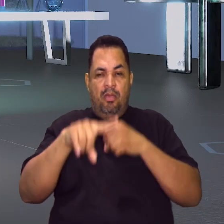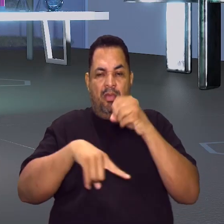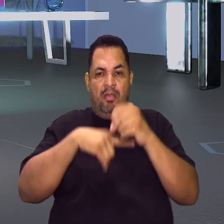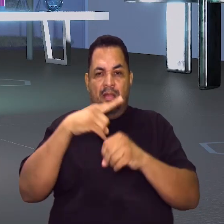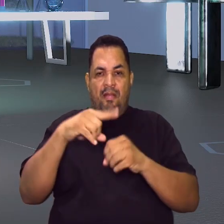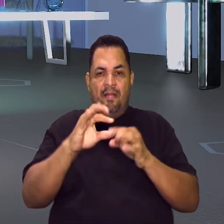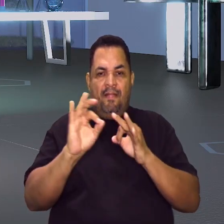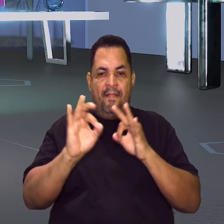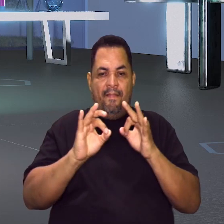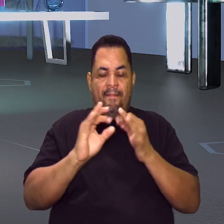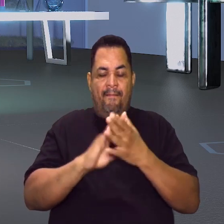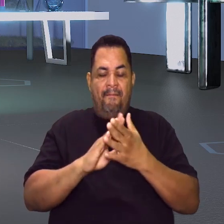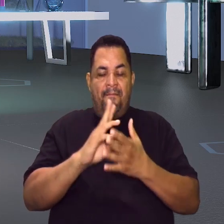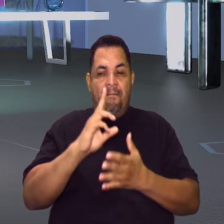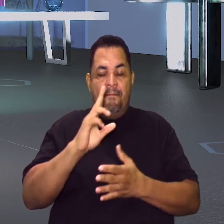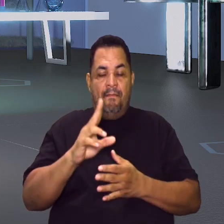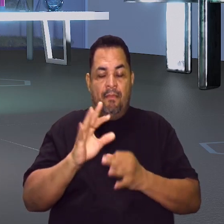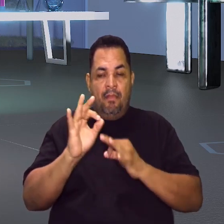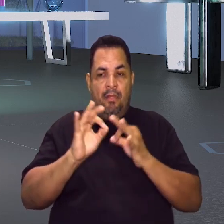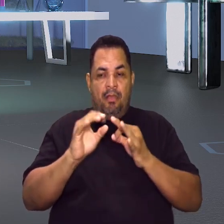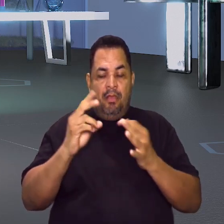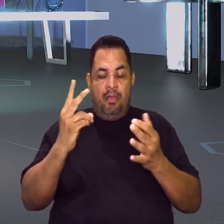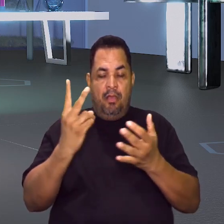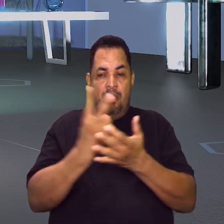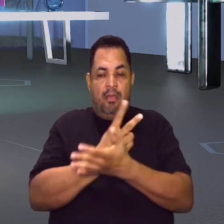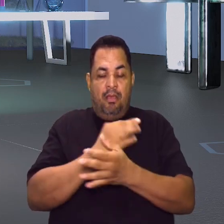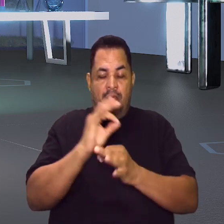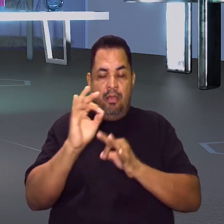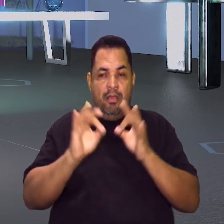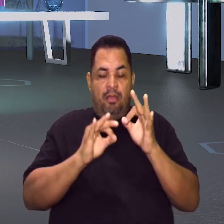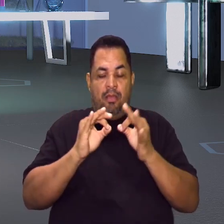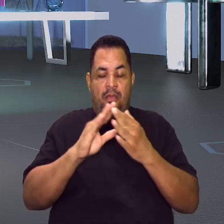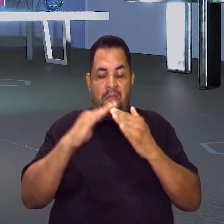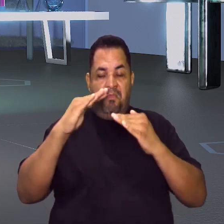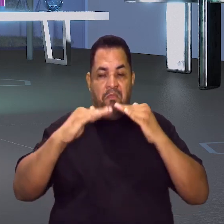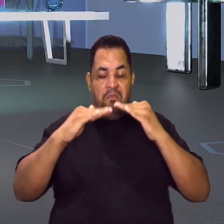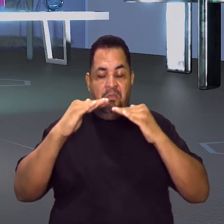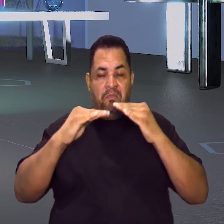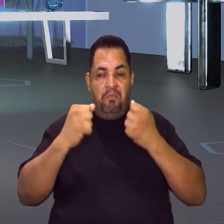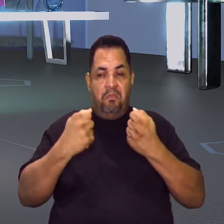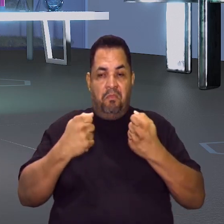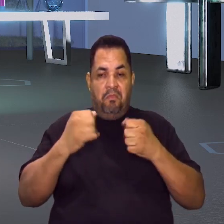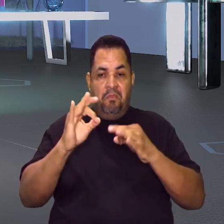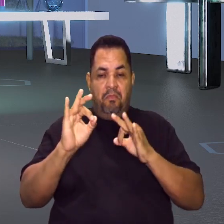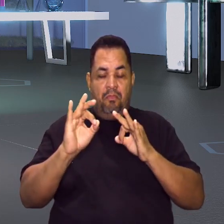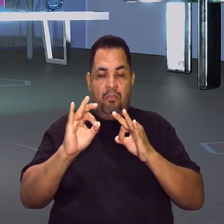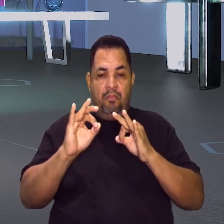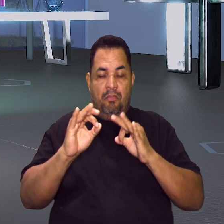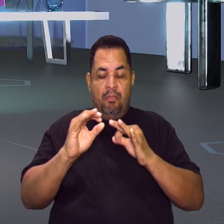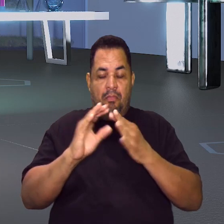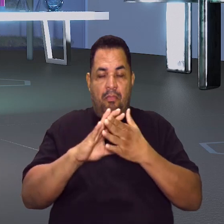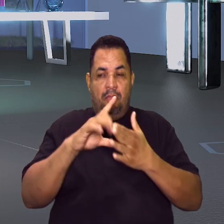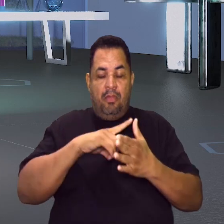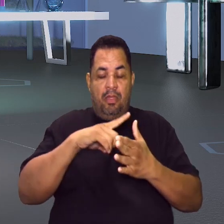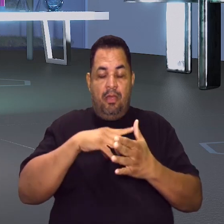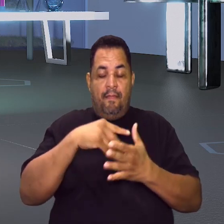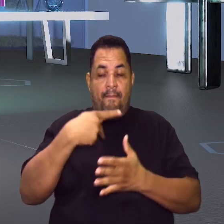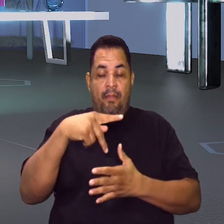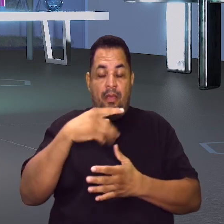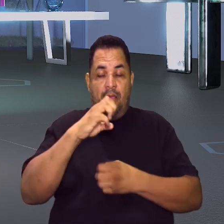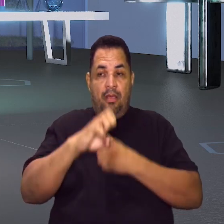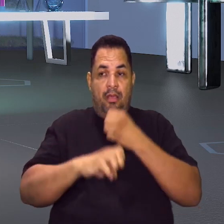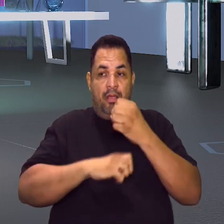que, mesmo após só estabilizar-se, sobra par de